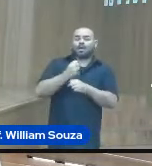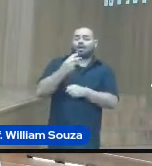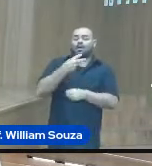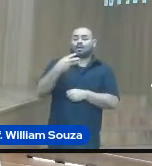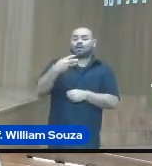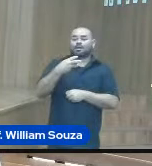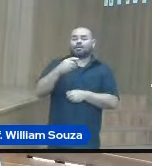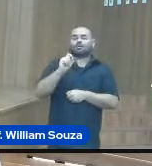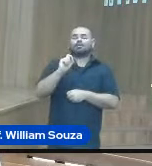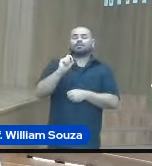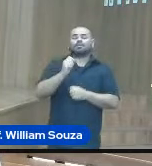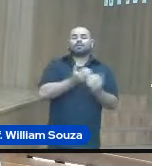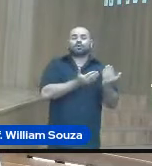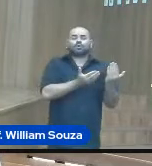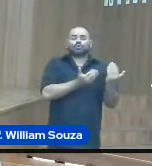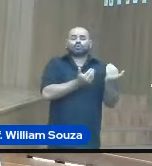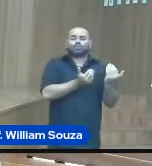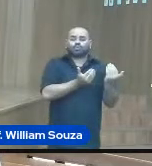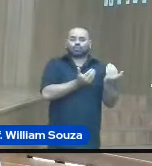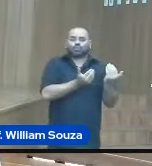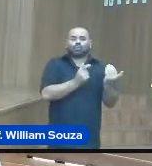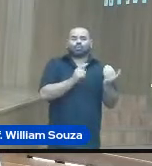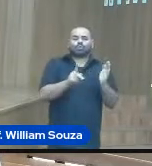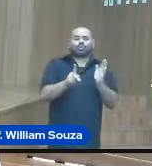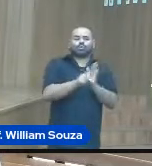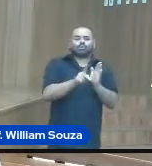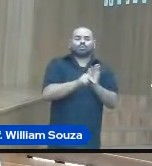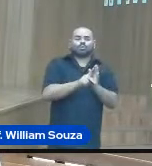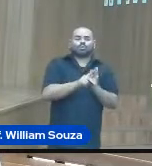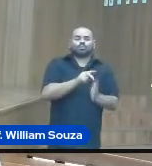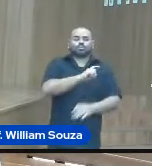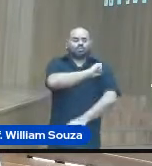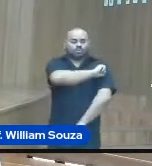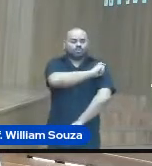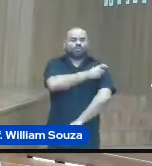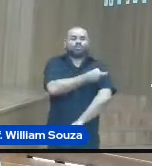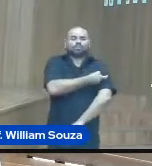queima livros. Esse foi um período muito triste da história.